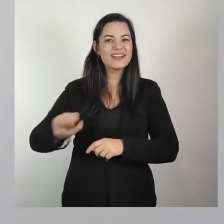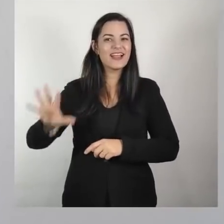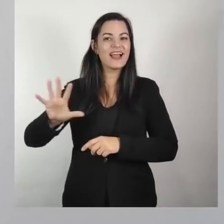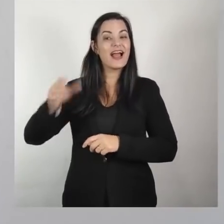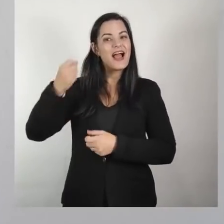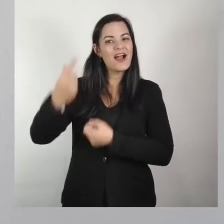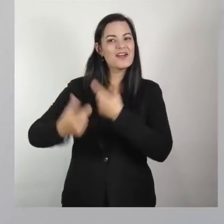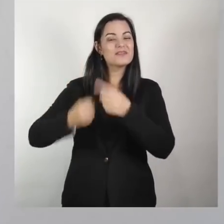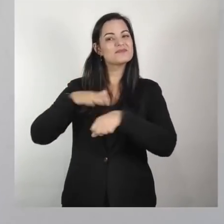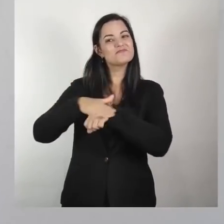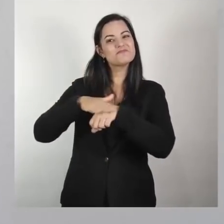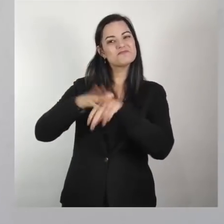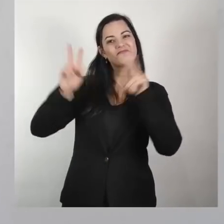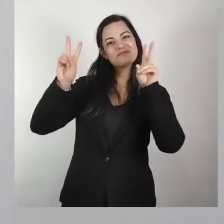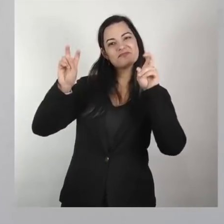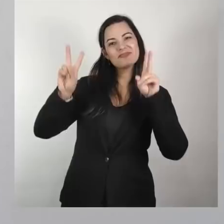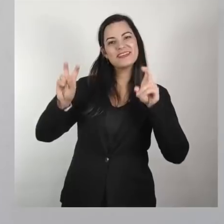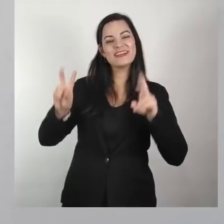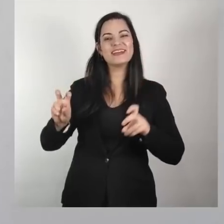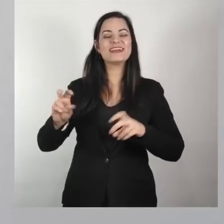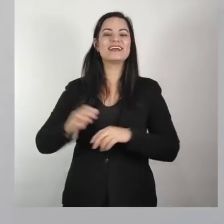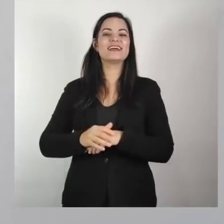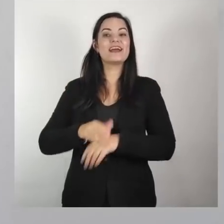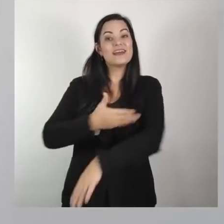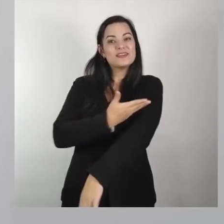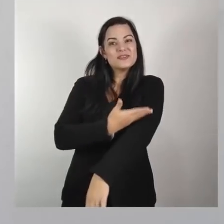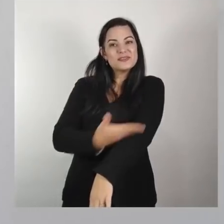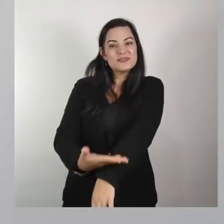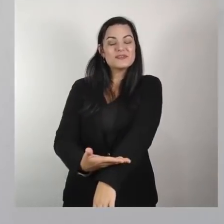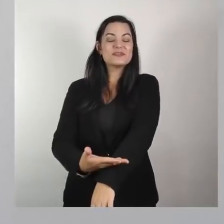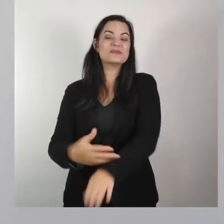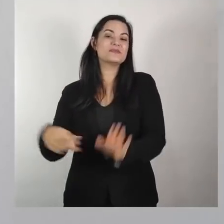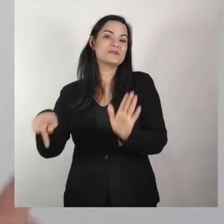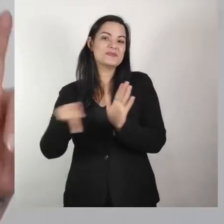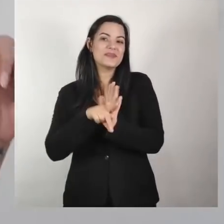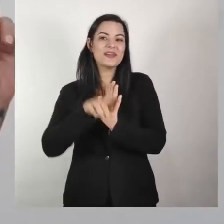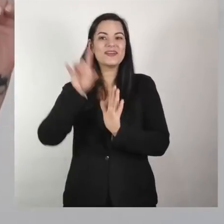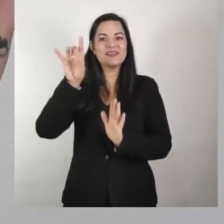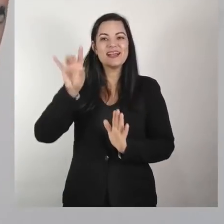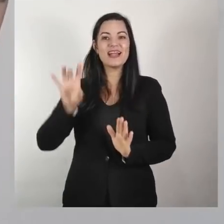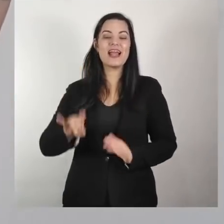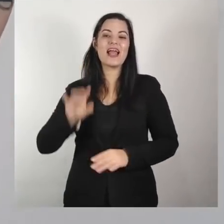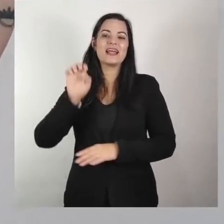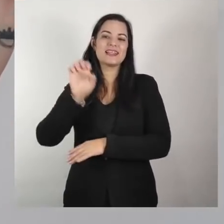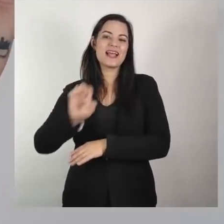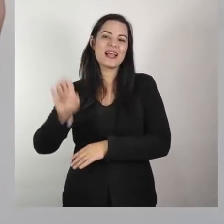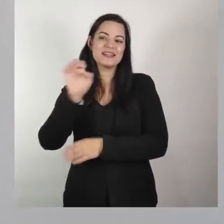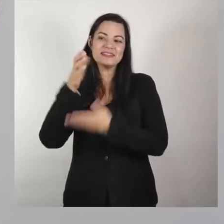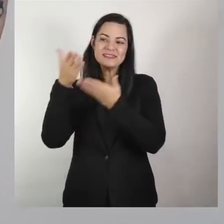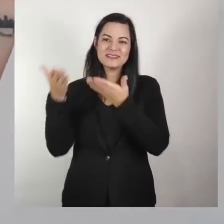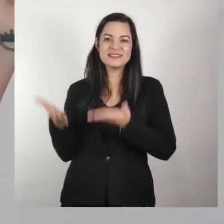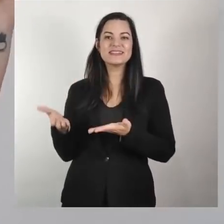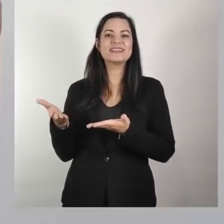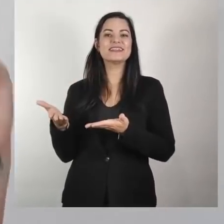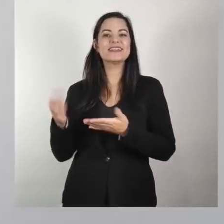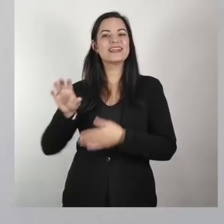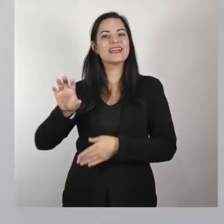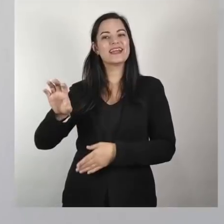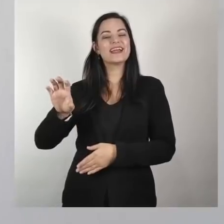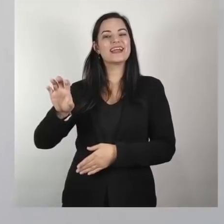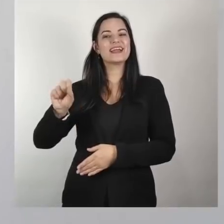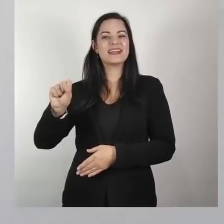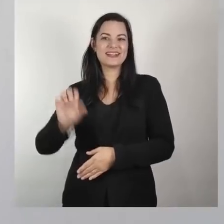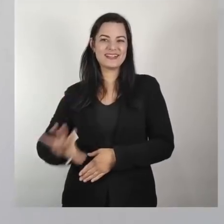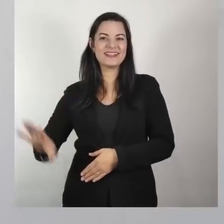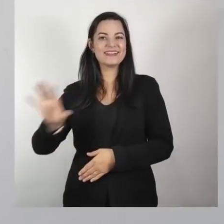e conversando um pouquinho sobre esses hábitos peculiares aqui dos estados que estão aqui na